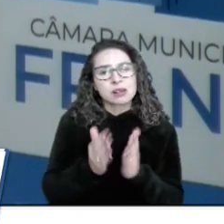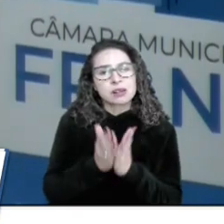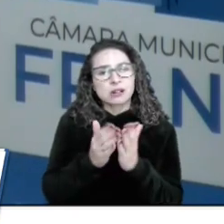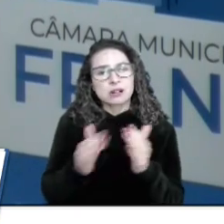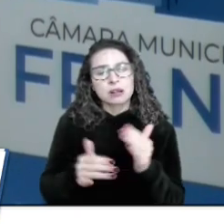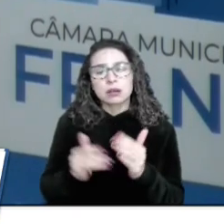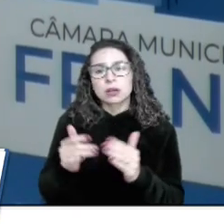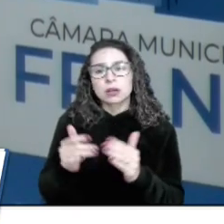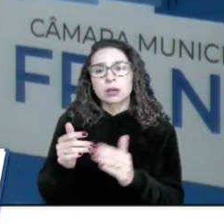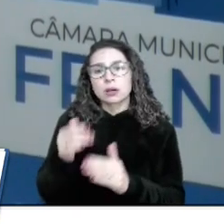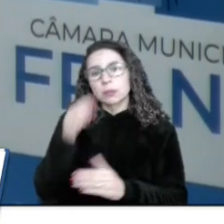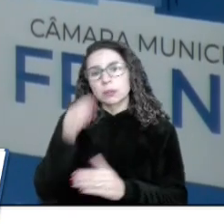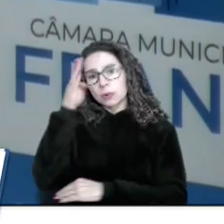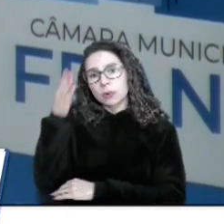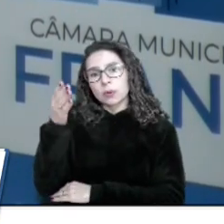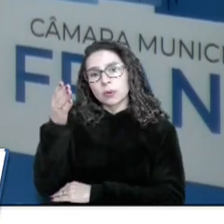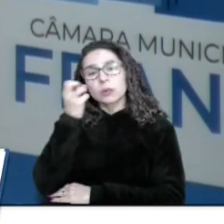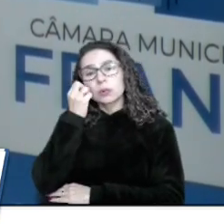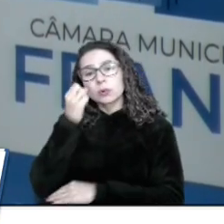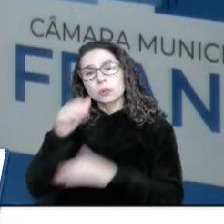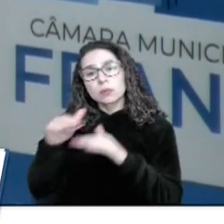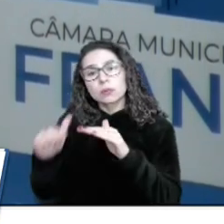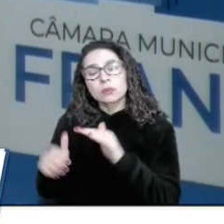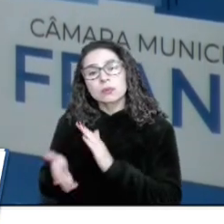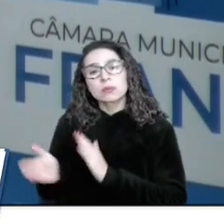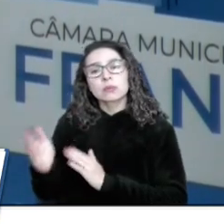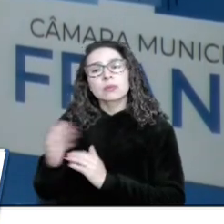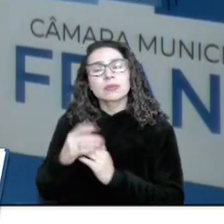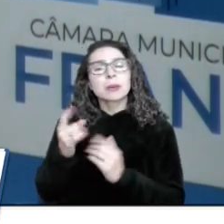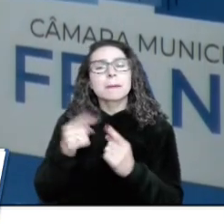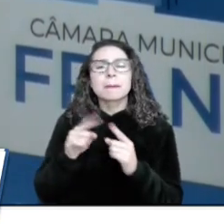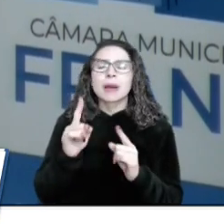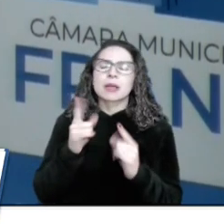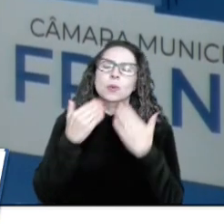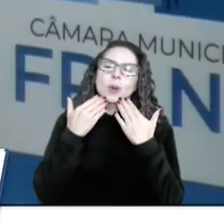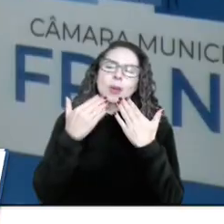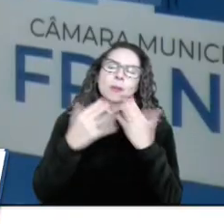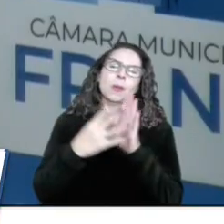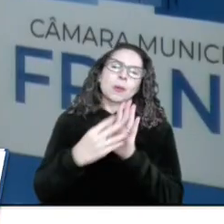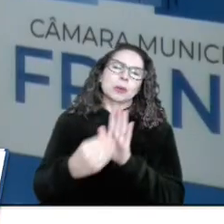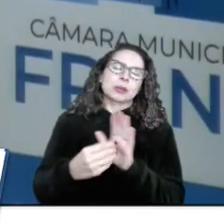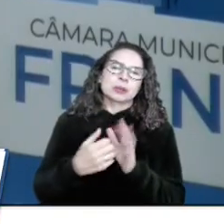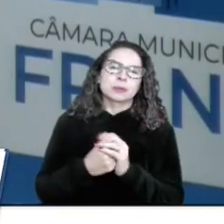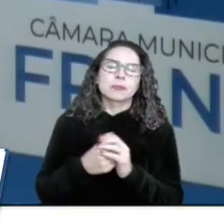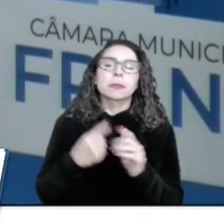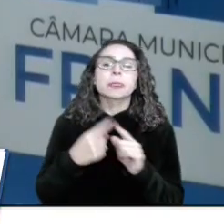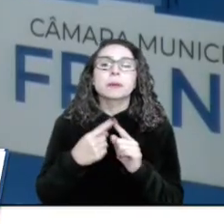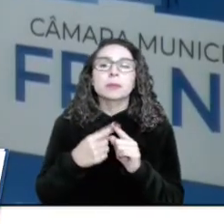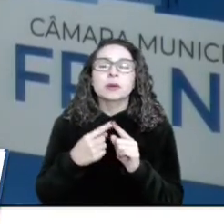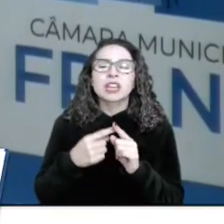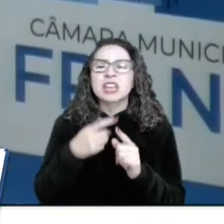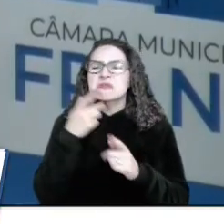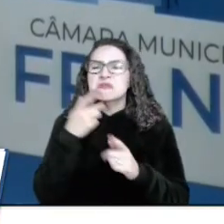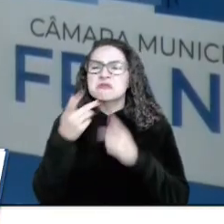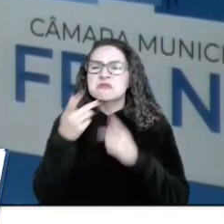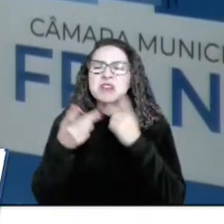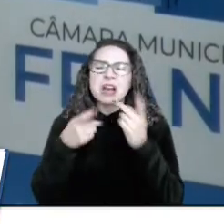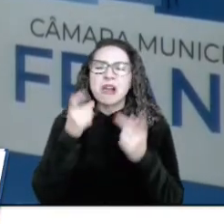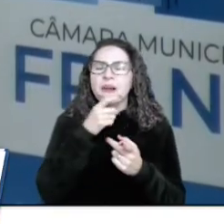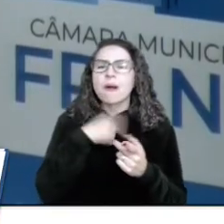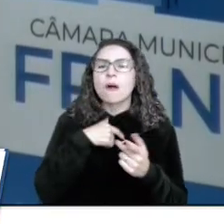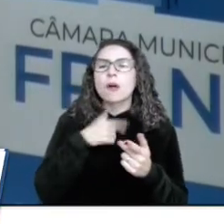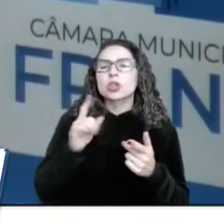em embaixadas. Mas não serve de exemplo, porque a falácia, hoje só querem